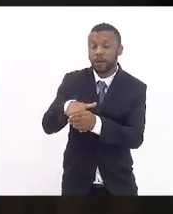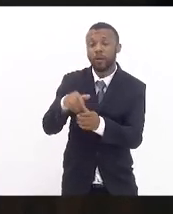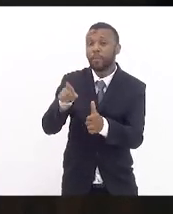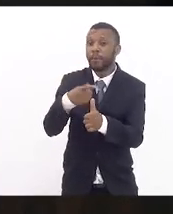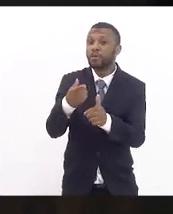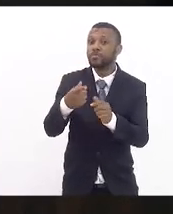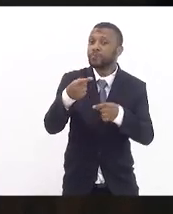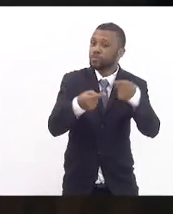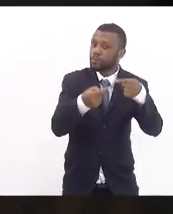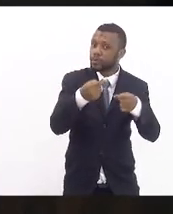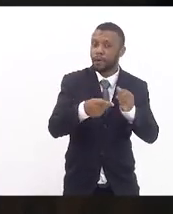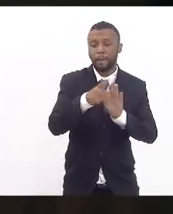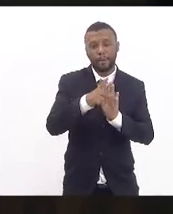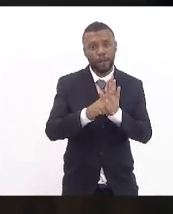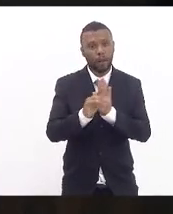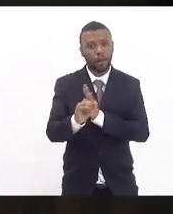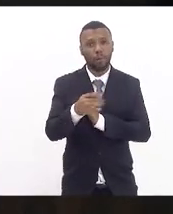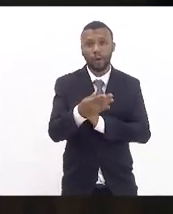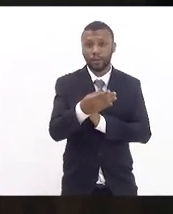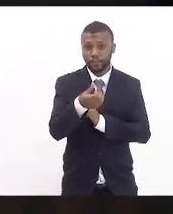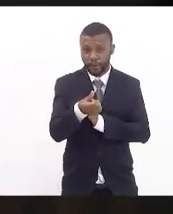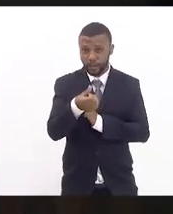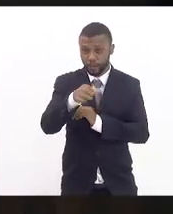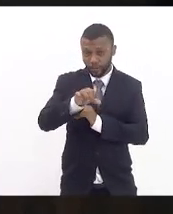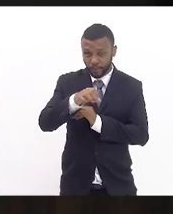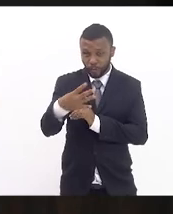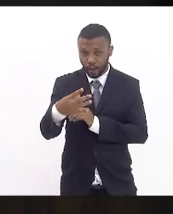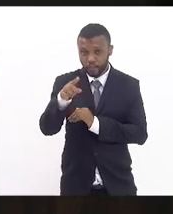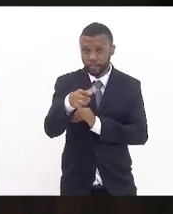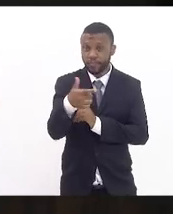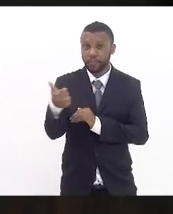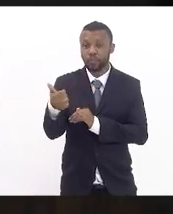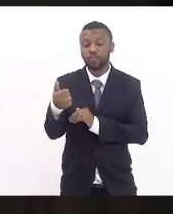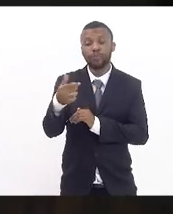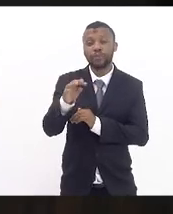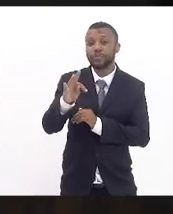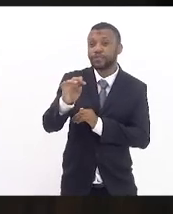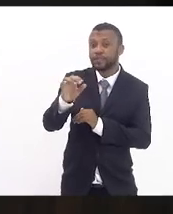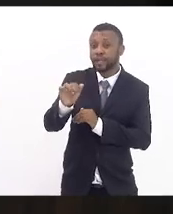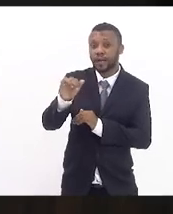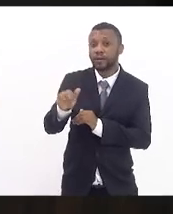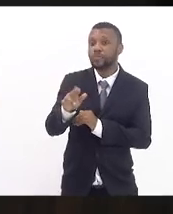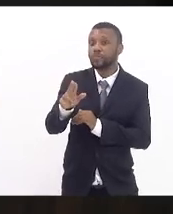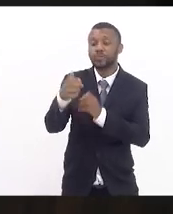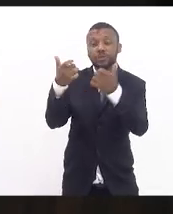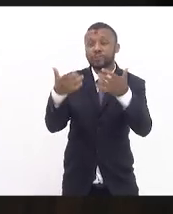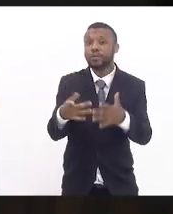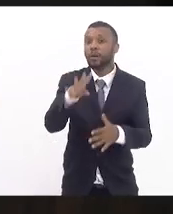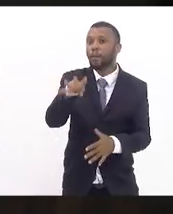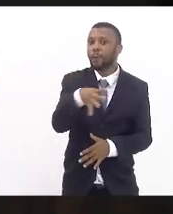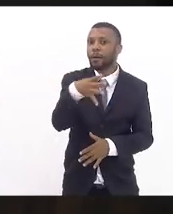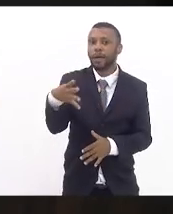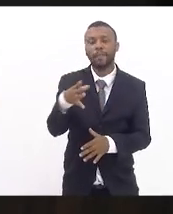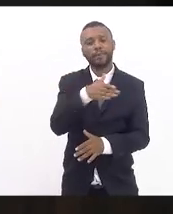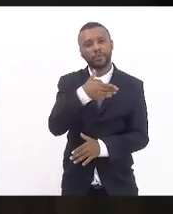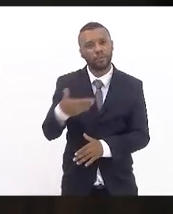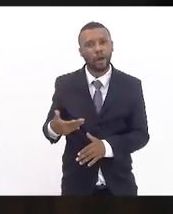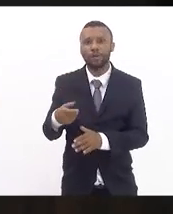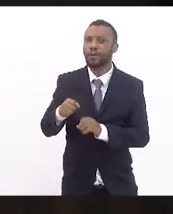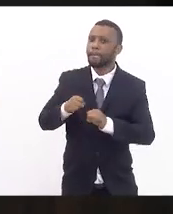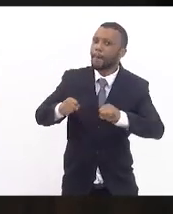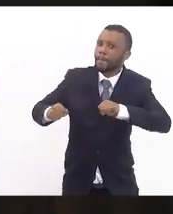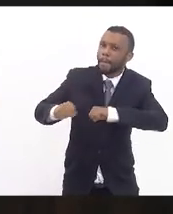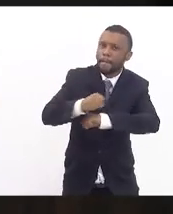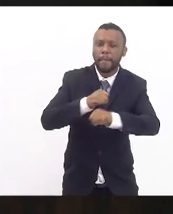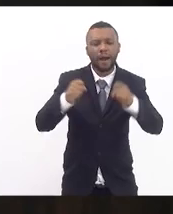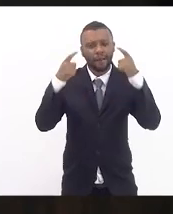discussão, projeto de lei 4694 de 21, de autoria da deputada Tia Ju. Dispõe sobre o Programa Estadual de Enfrentamento à Violência Doméstica